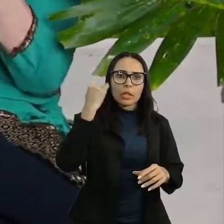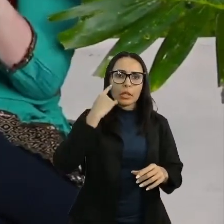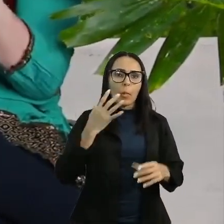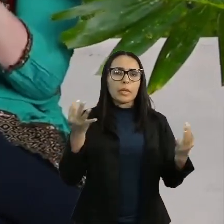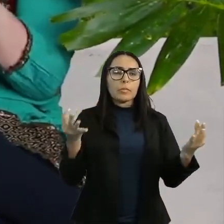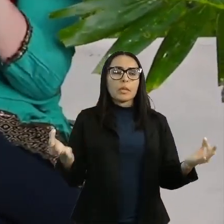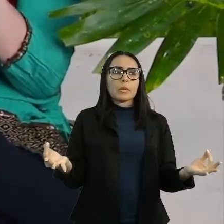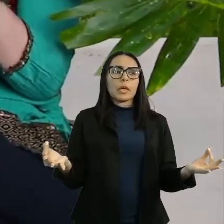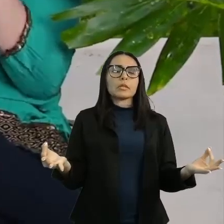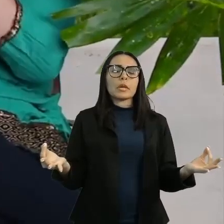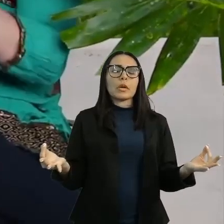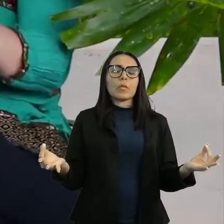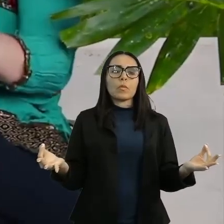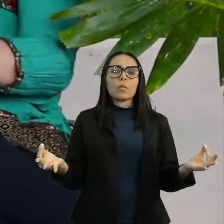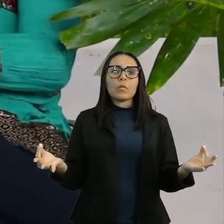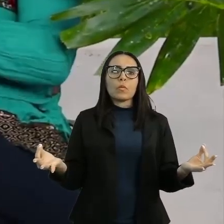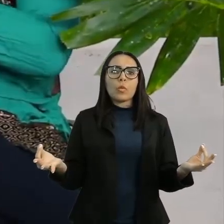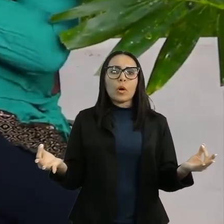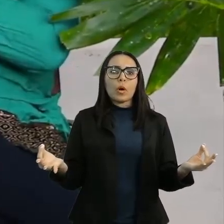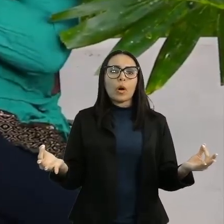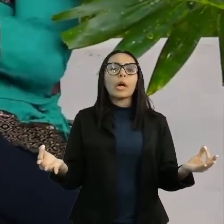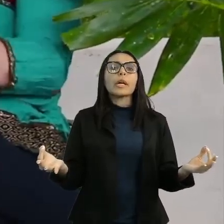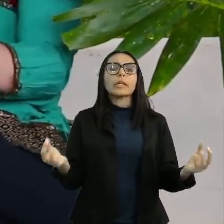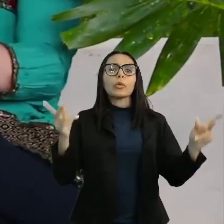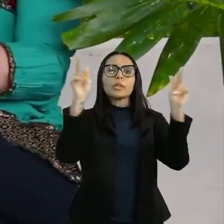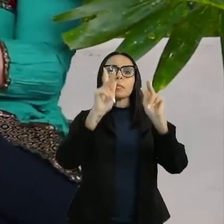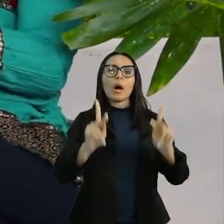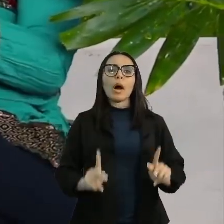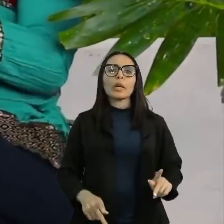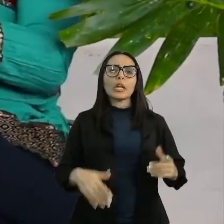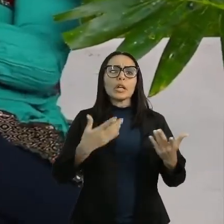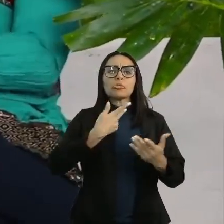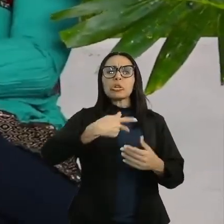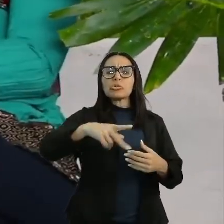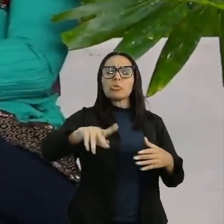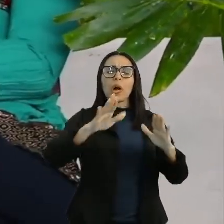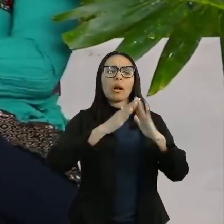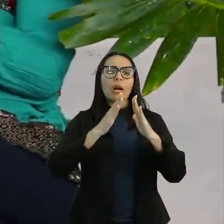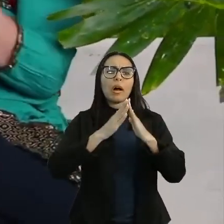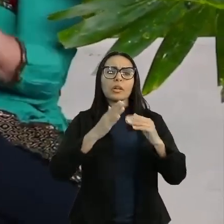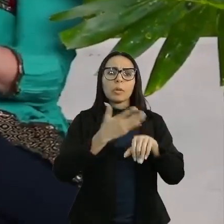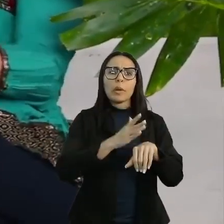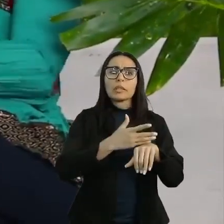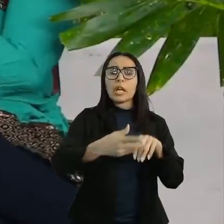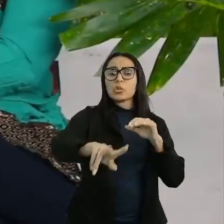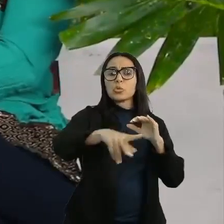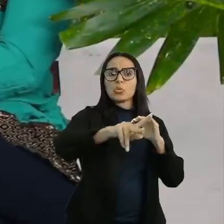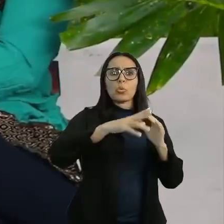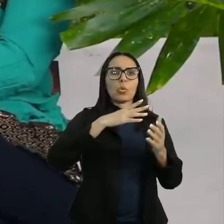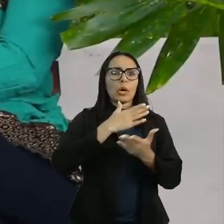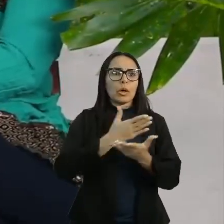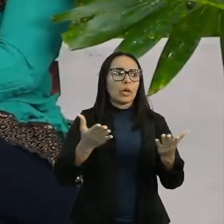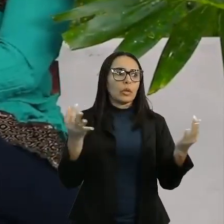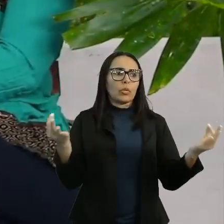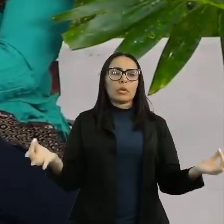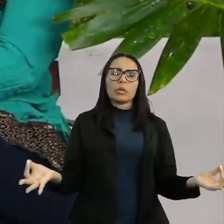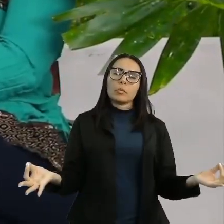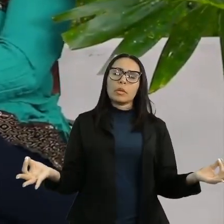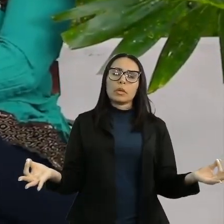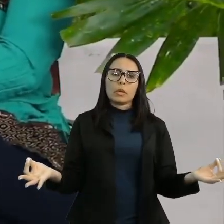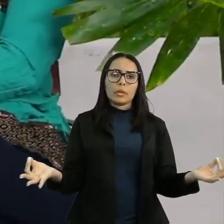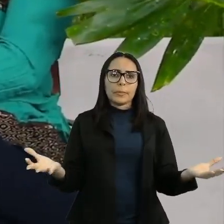Olá, Lakshmi Priya. Eu estou aqui na presença da presidente, de fato, da comunidade Hare Krishna. E eu quero dizer de antemão que é um prazer poder conversar com você. Agradeço